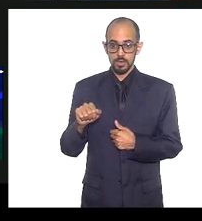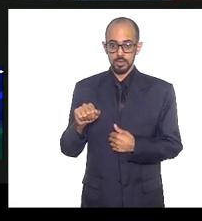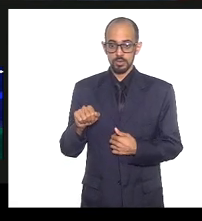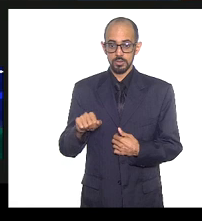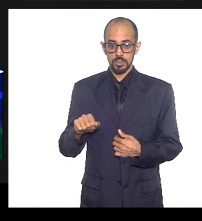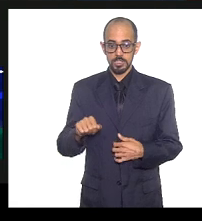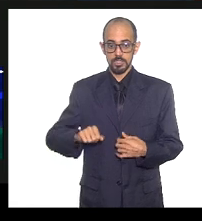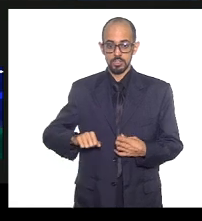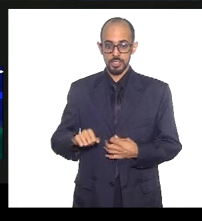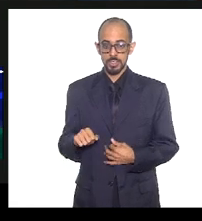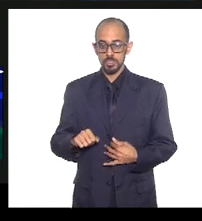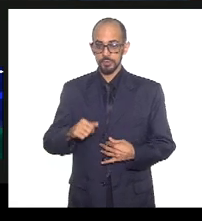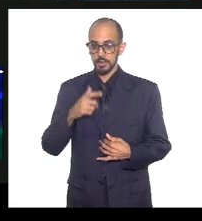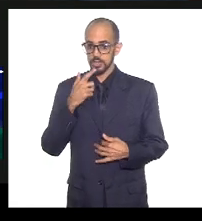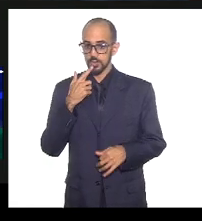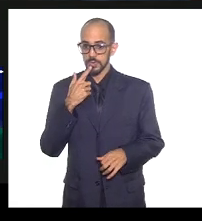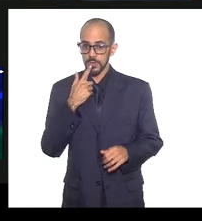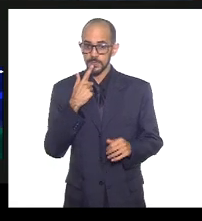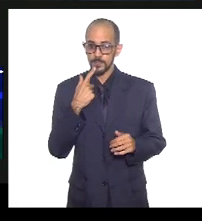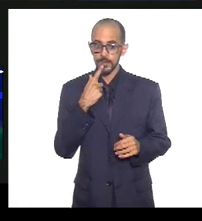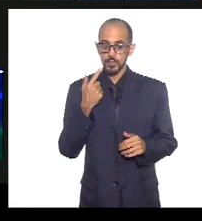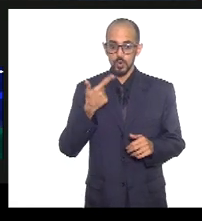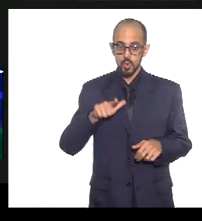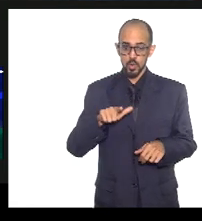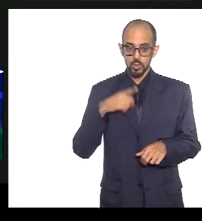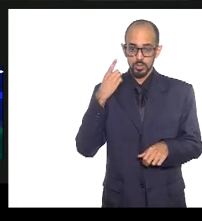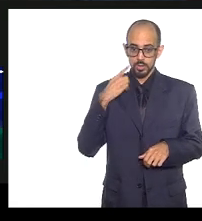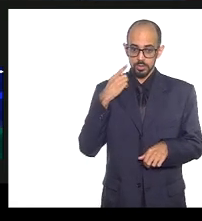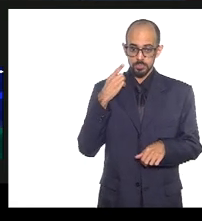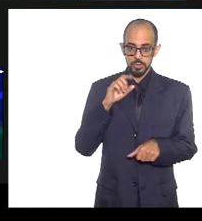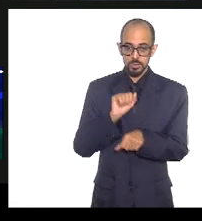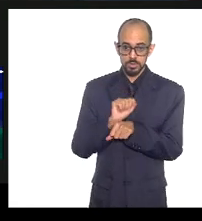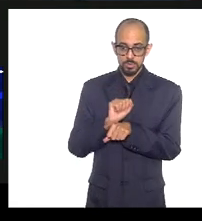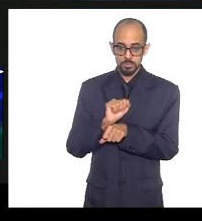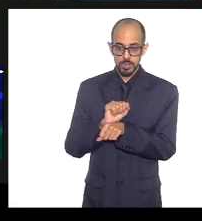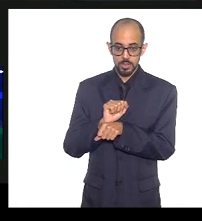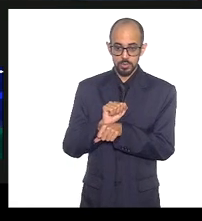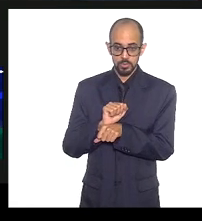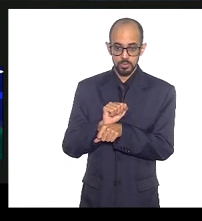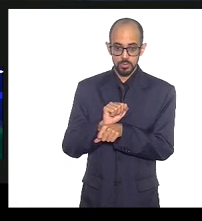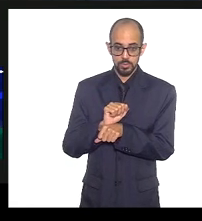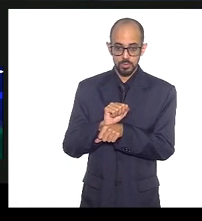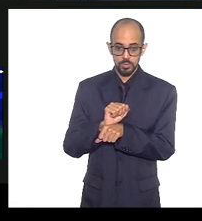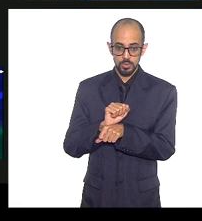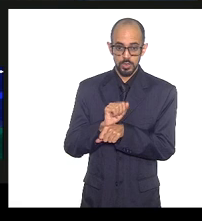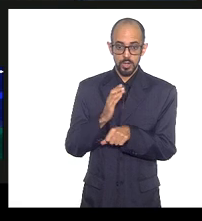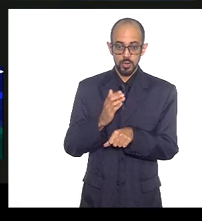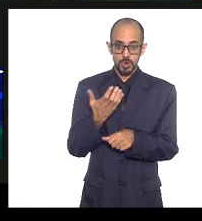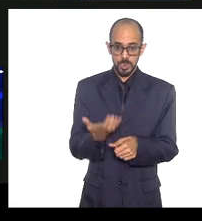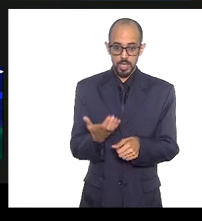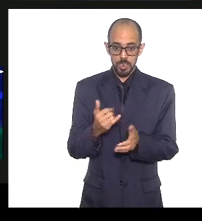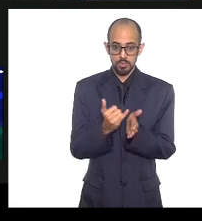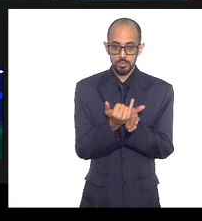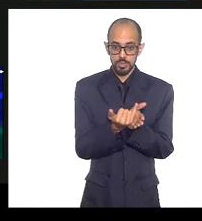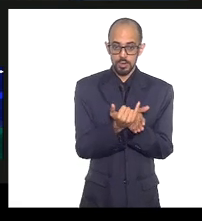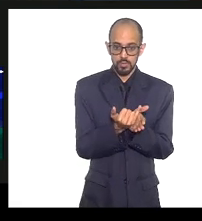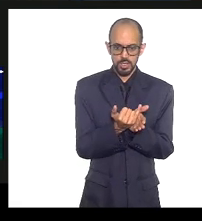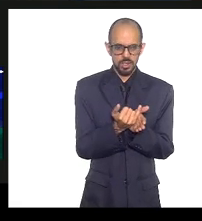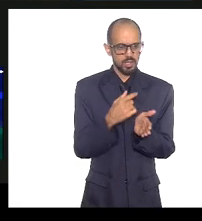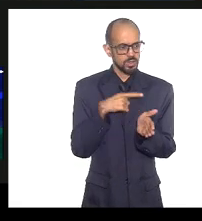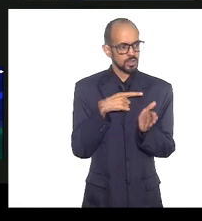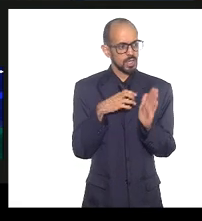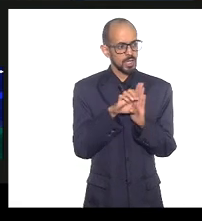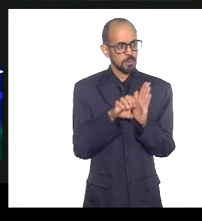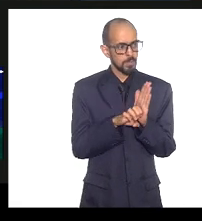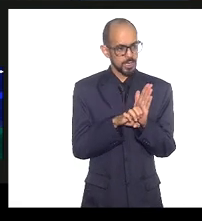Algum outro parlamentar que queira discutir o projeto? Presidente, antes de me inscrever, o projeto recebeu emendas? Cinco